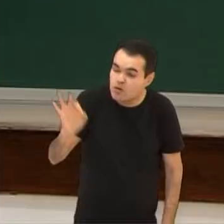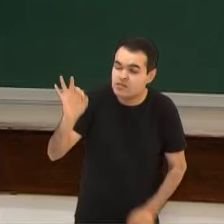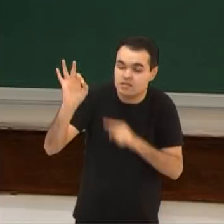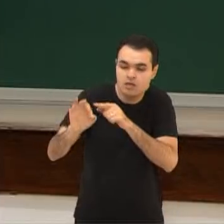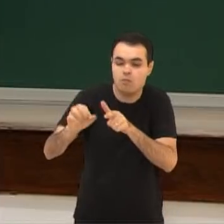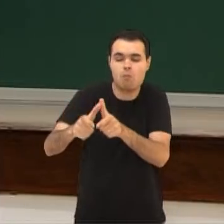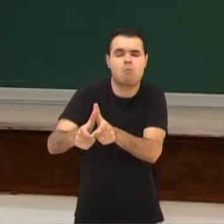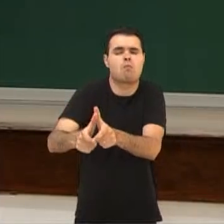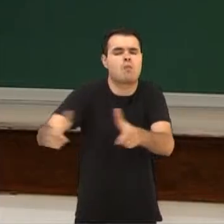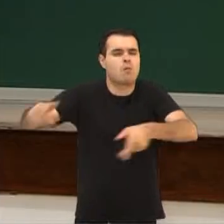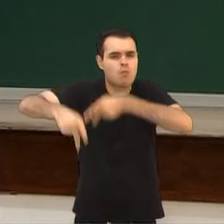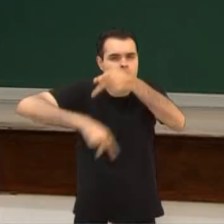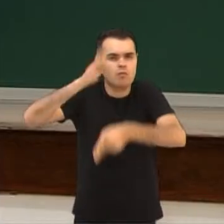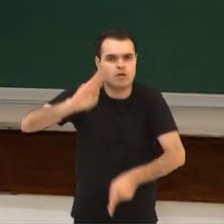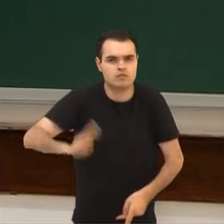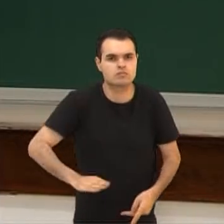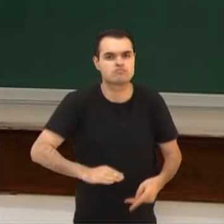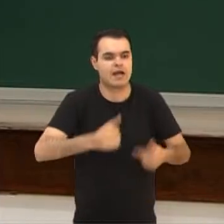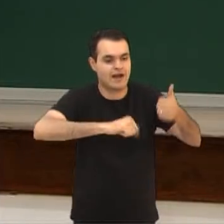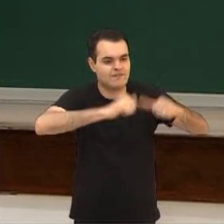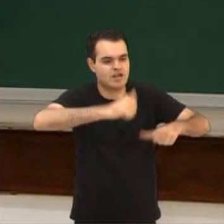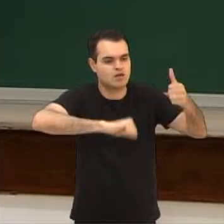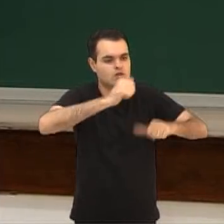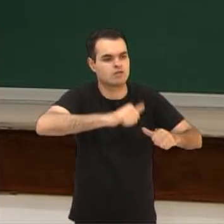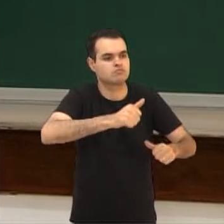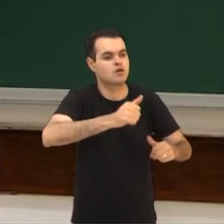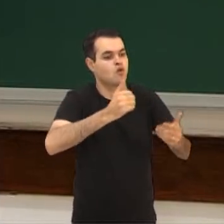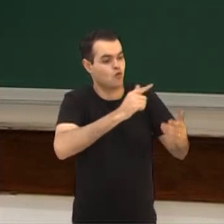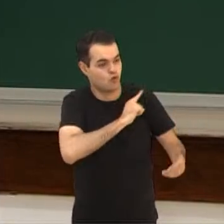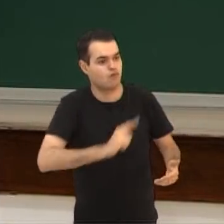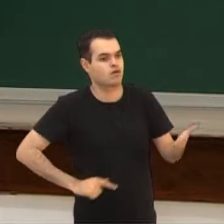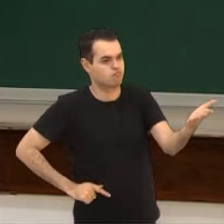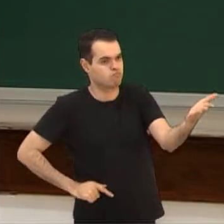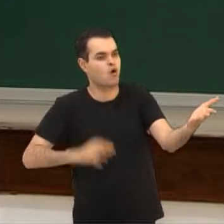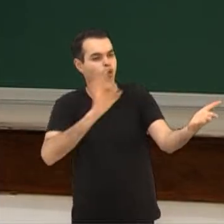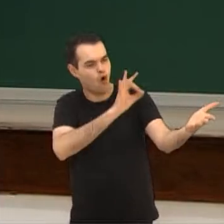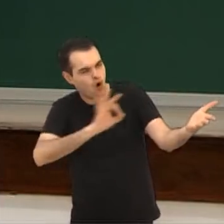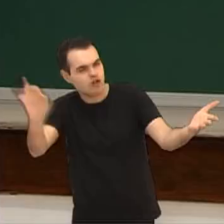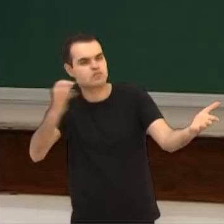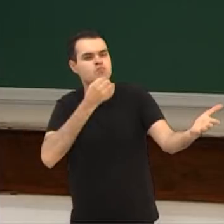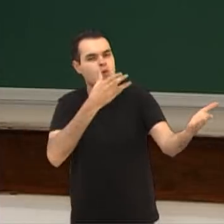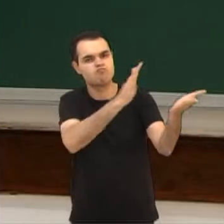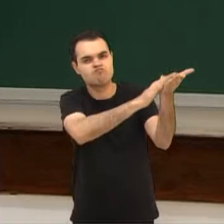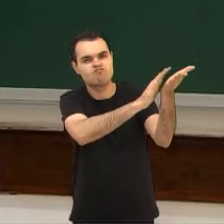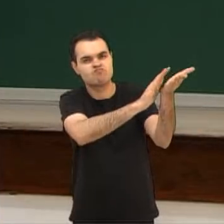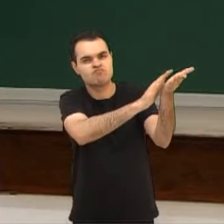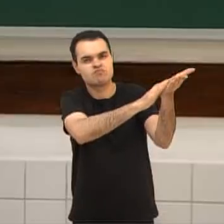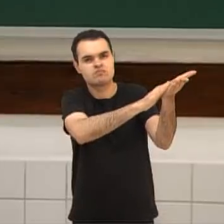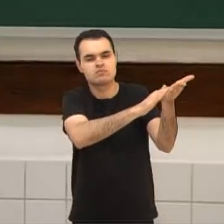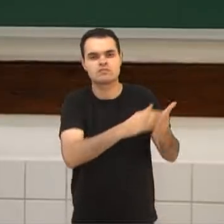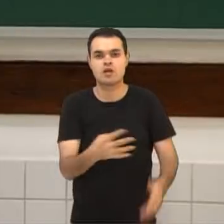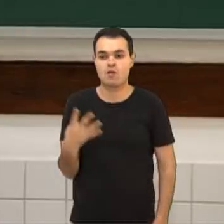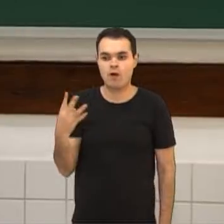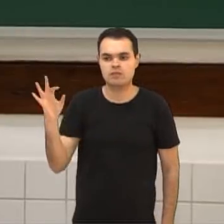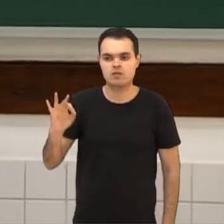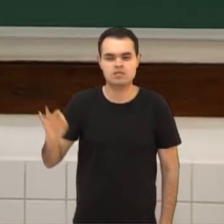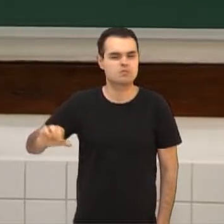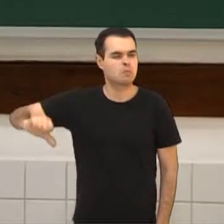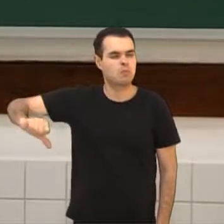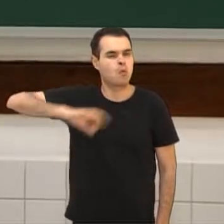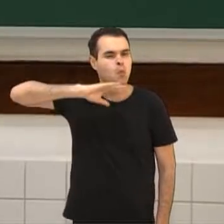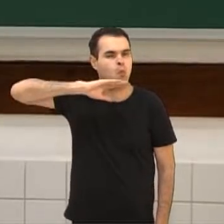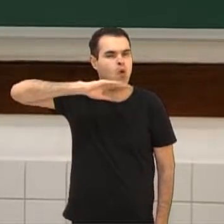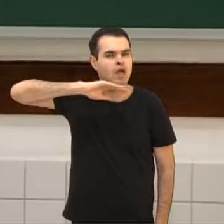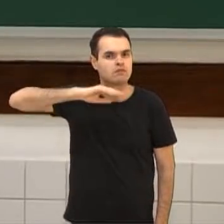83% dos brasileiros avaliavam seu governo como ótimo ou bom, e apenas 4% consideravam